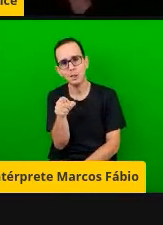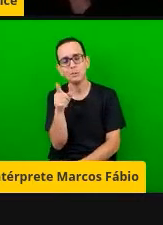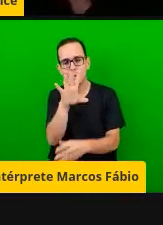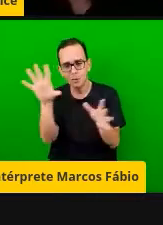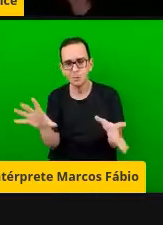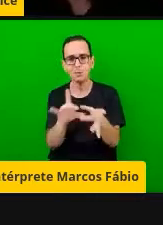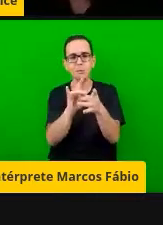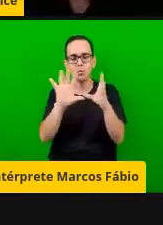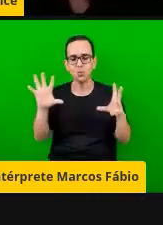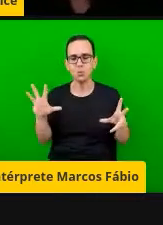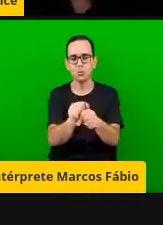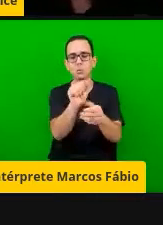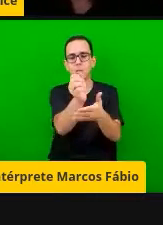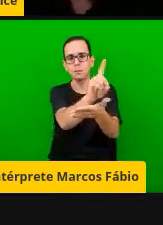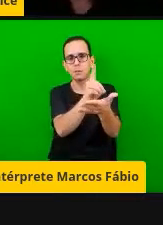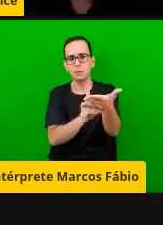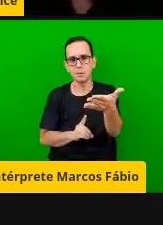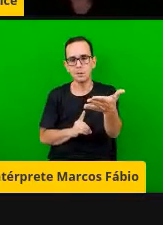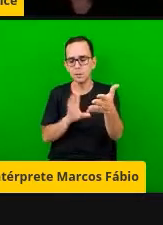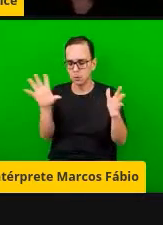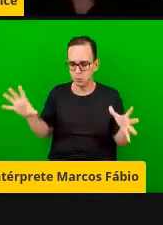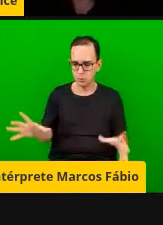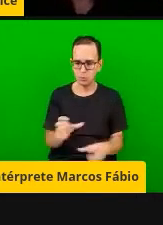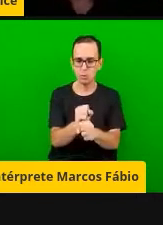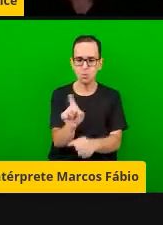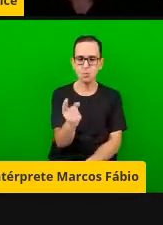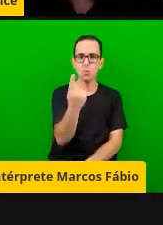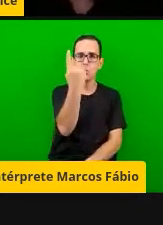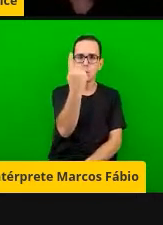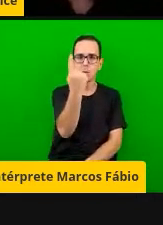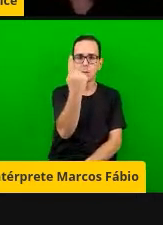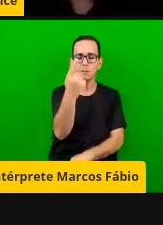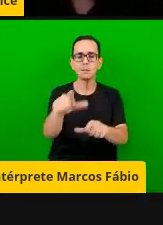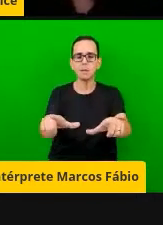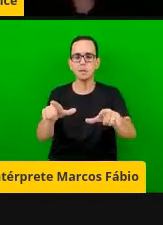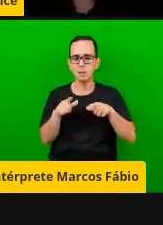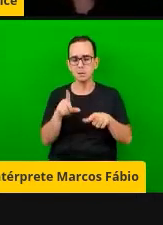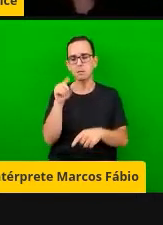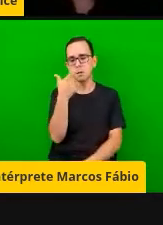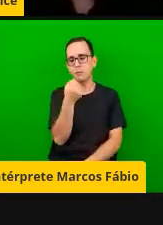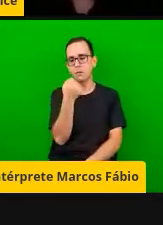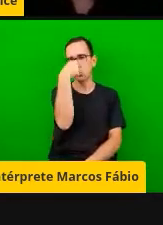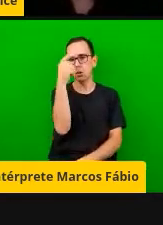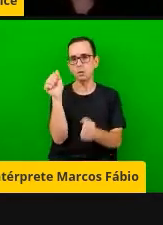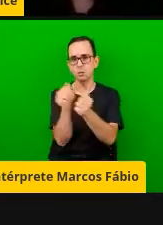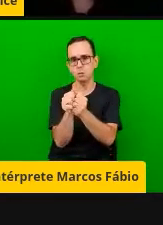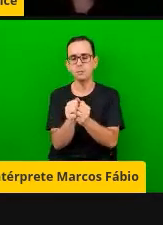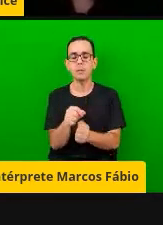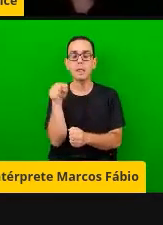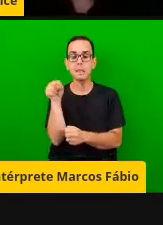as declarações, né, para poder fazer um certificado, aí juntar e fazer um certificado de 20 horas. Dessa